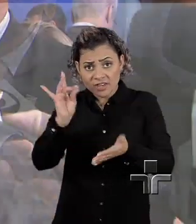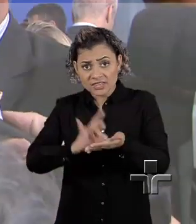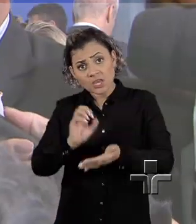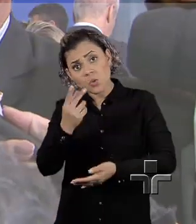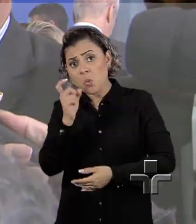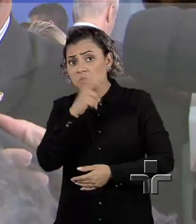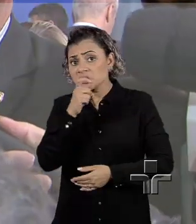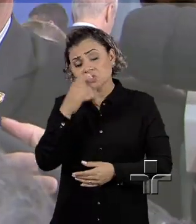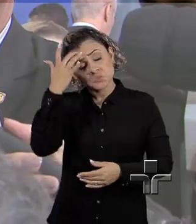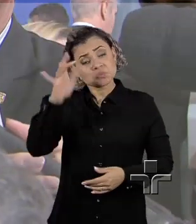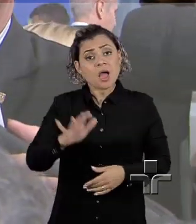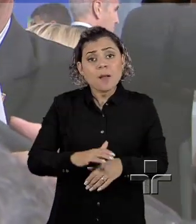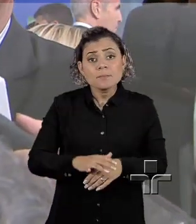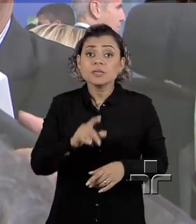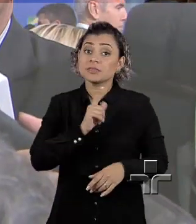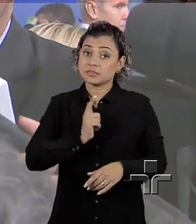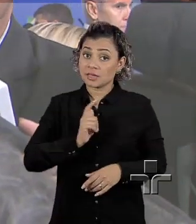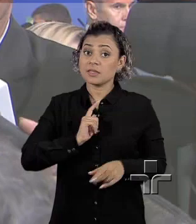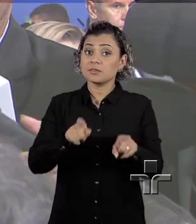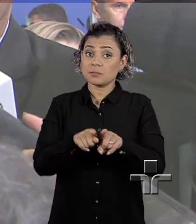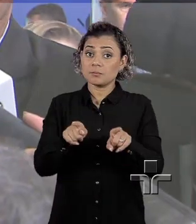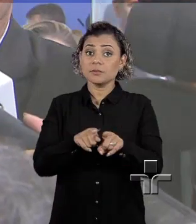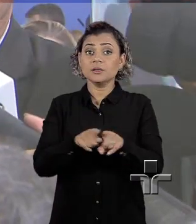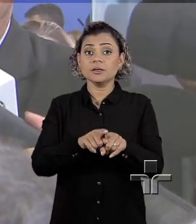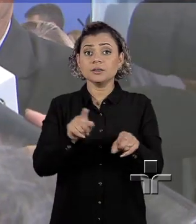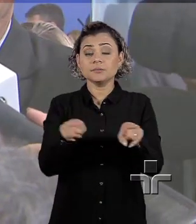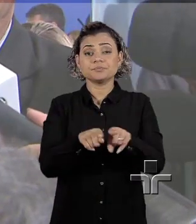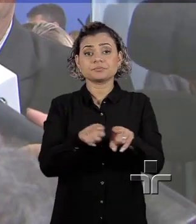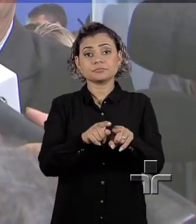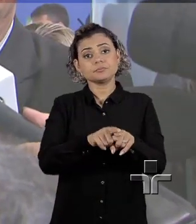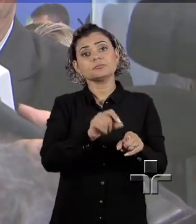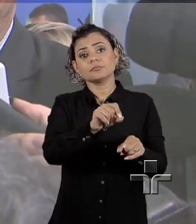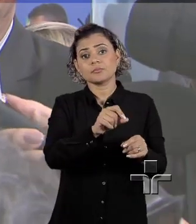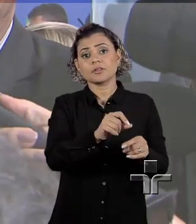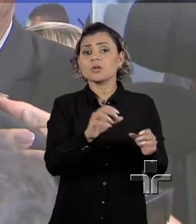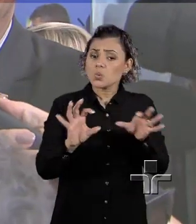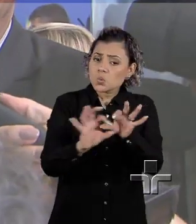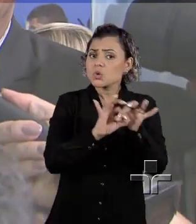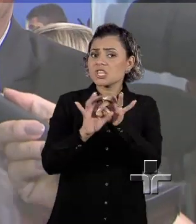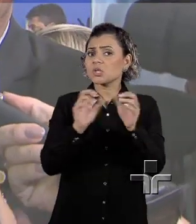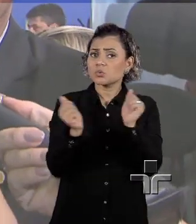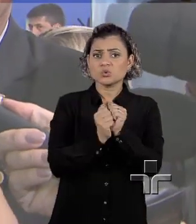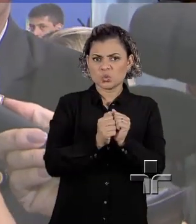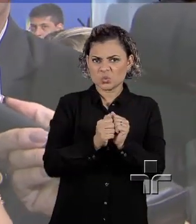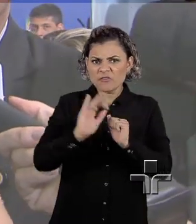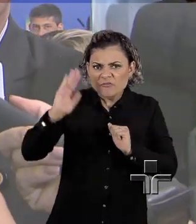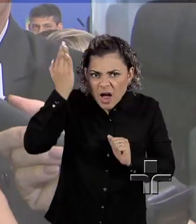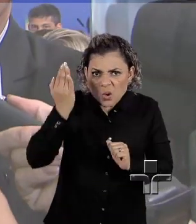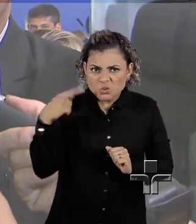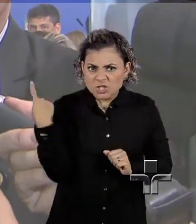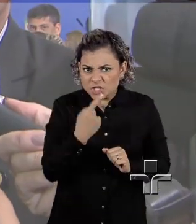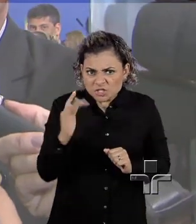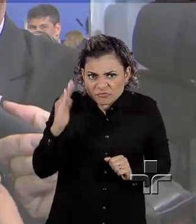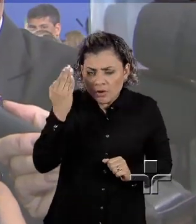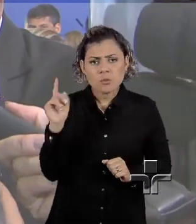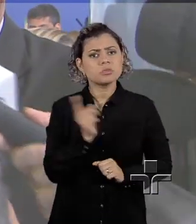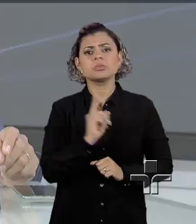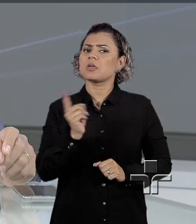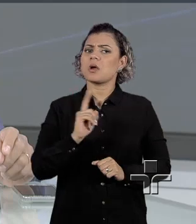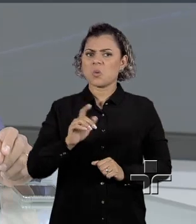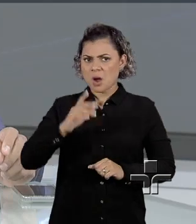não. Nós temos unido lá de cá para derrotar isso aí. Ninguém forjou provas nessa questão lá da condenação do